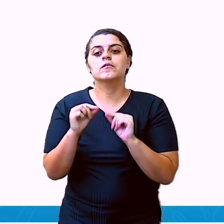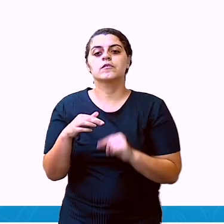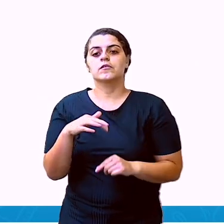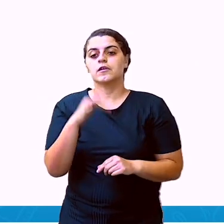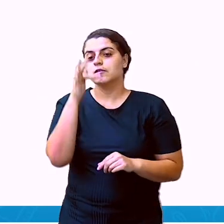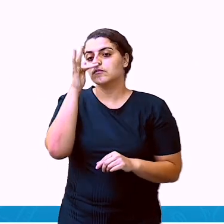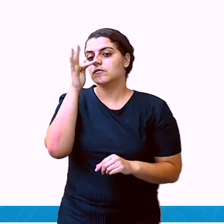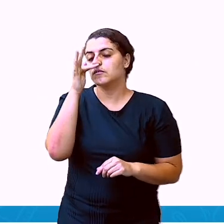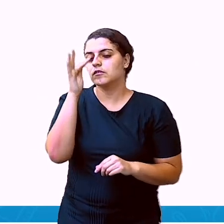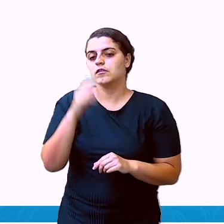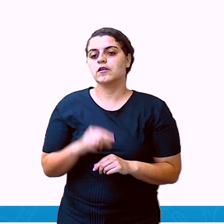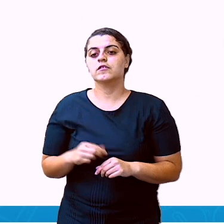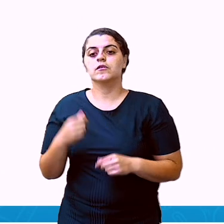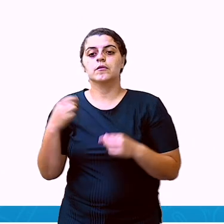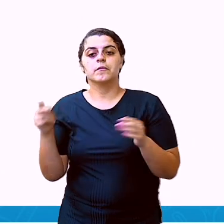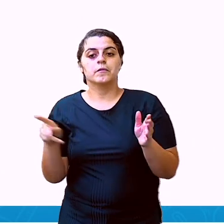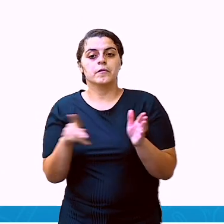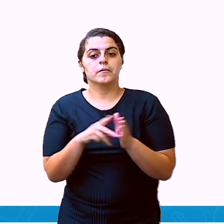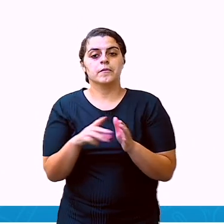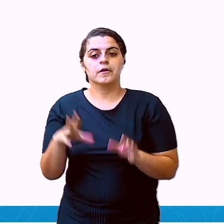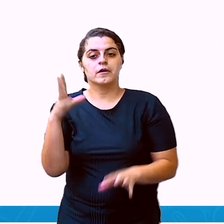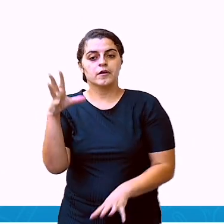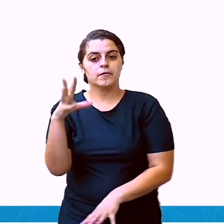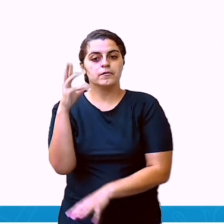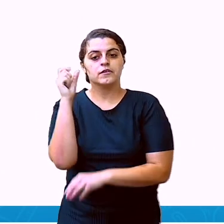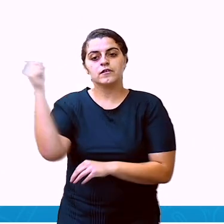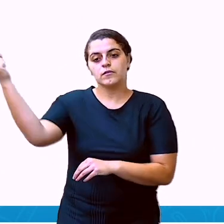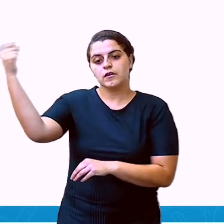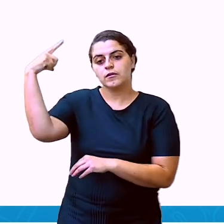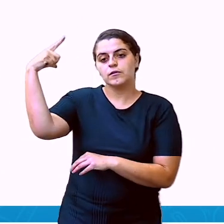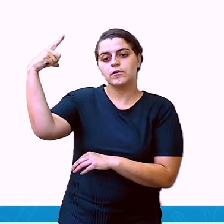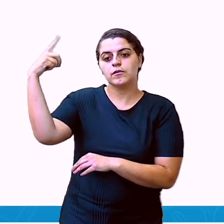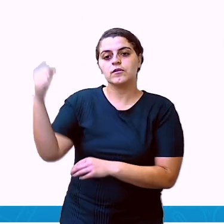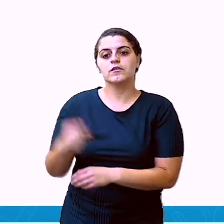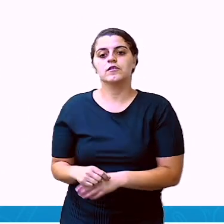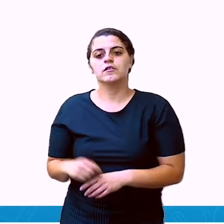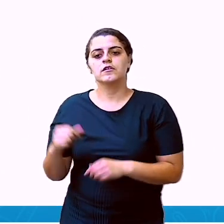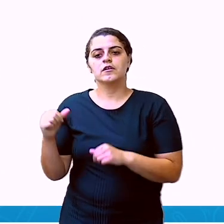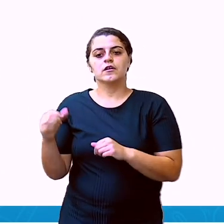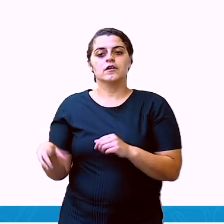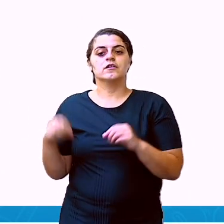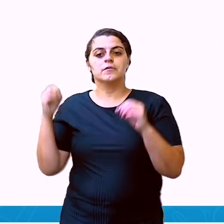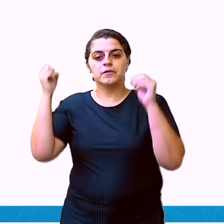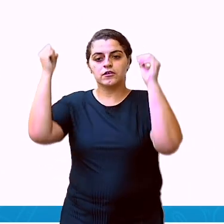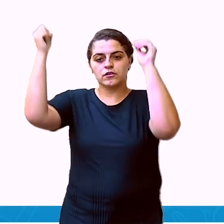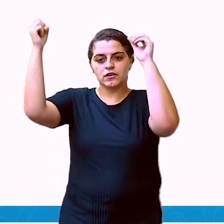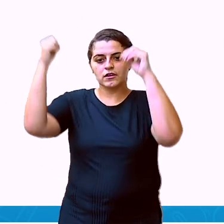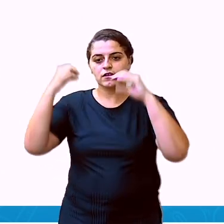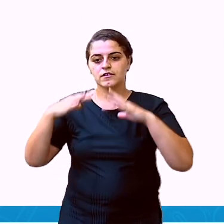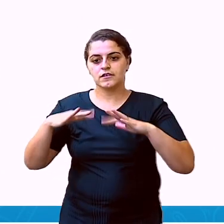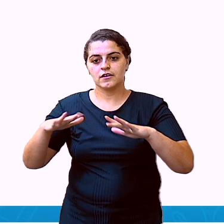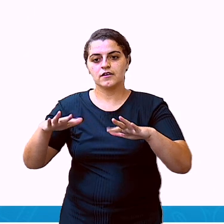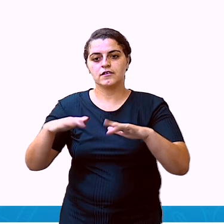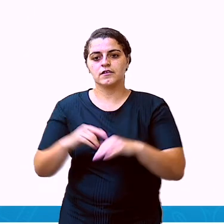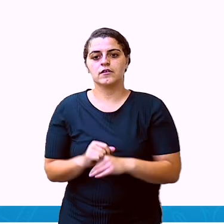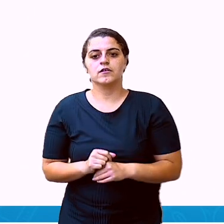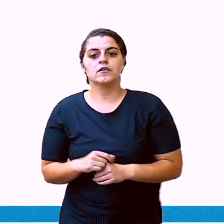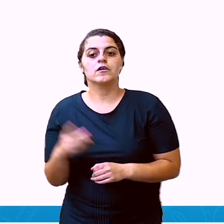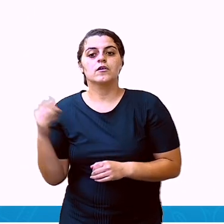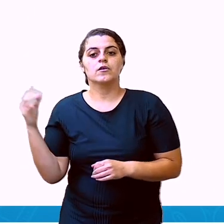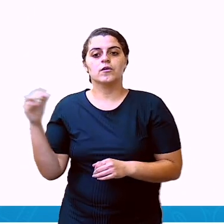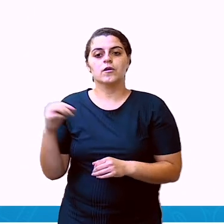plantas, especializados na captação da luz e trocas gasosas com